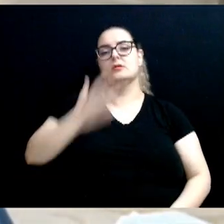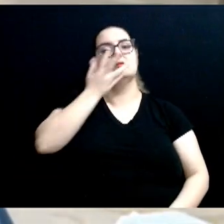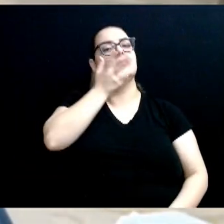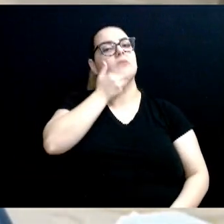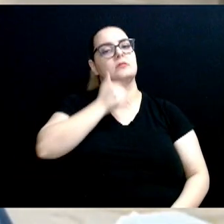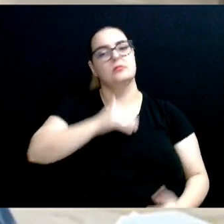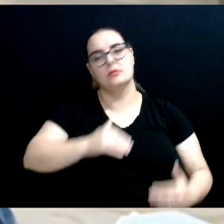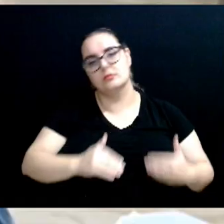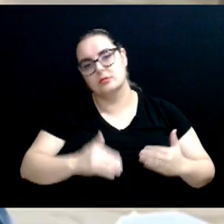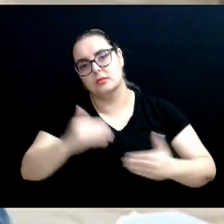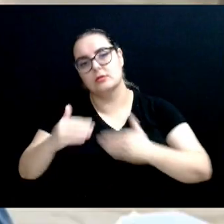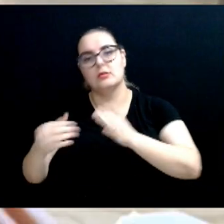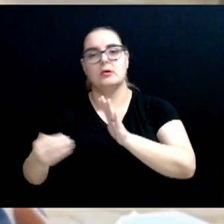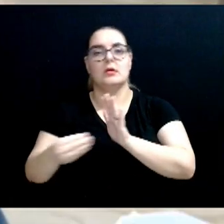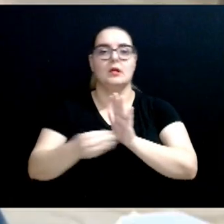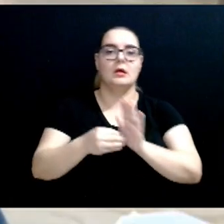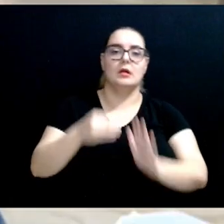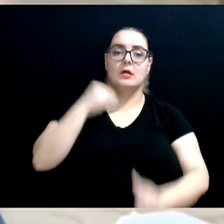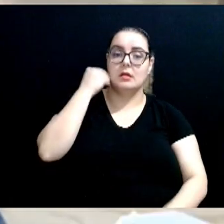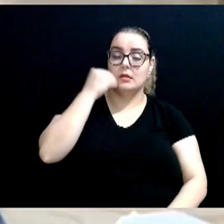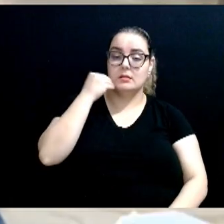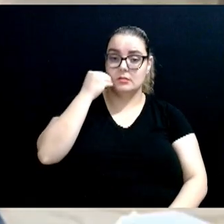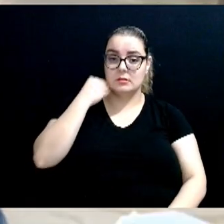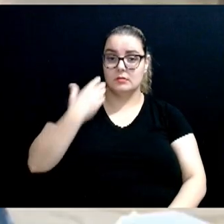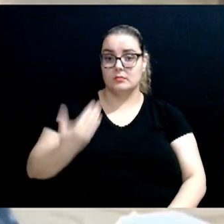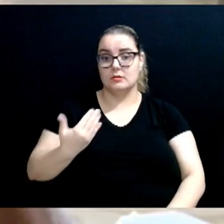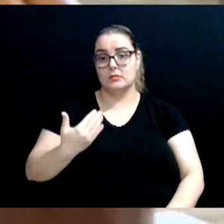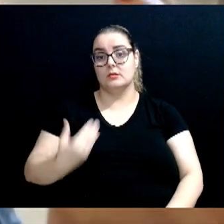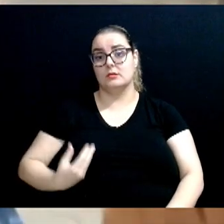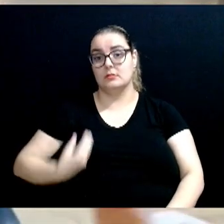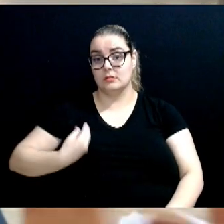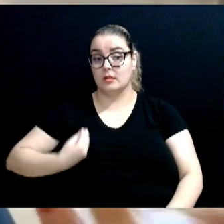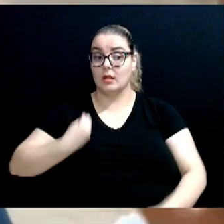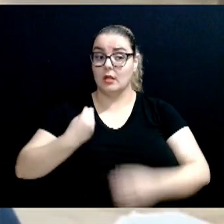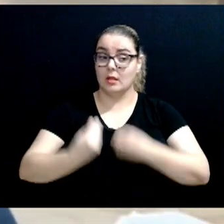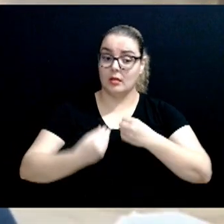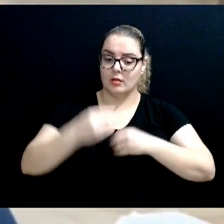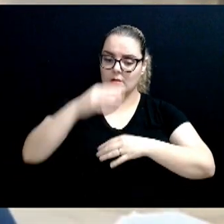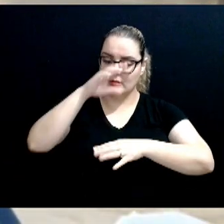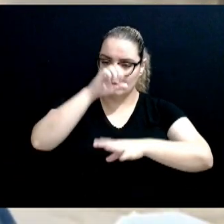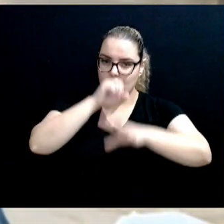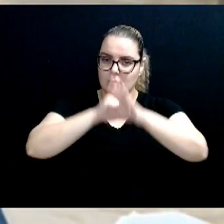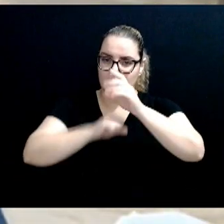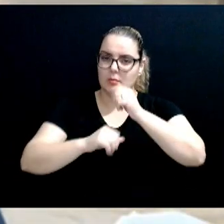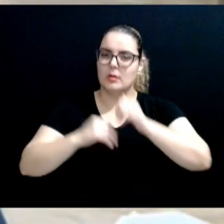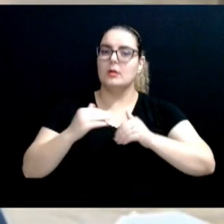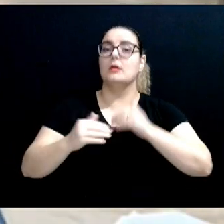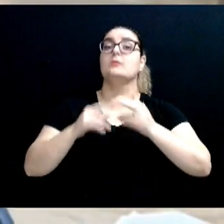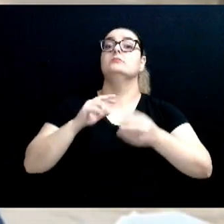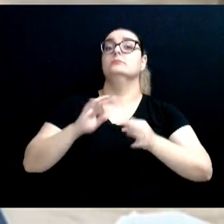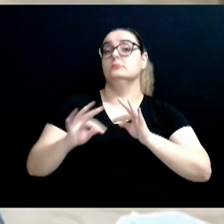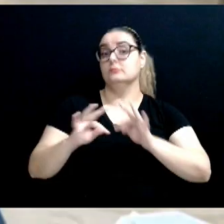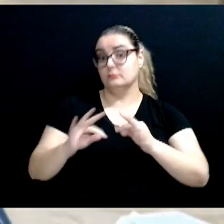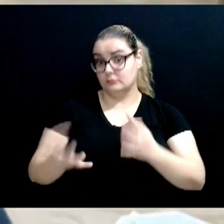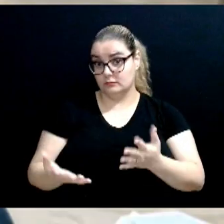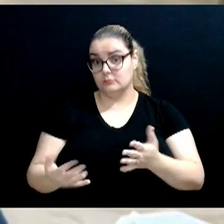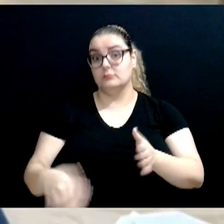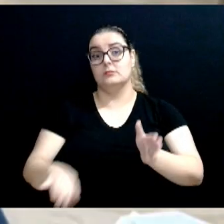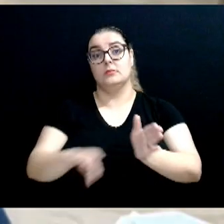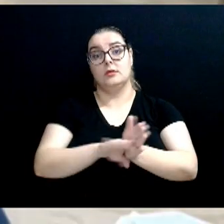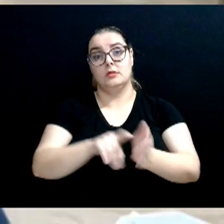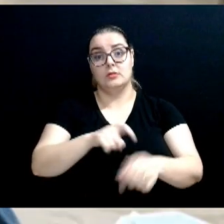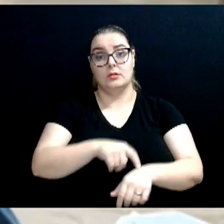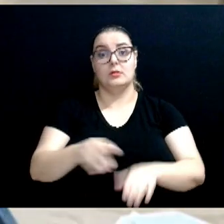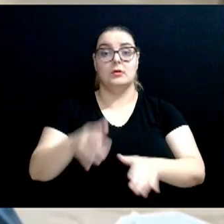que ela viveu, e como ela realmente foi aprendendo e desenvolvendo essa técnica para chegar a